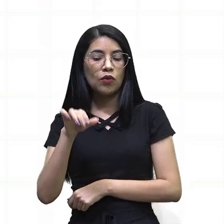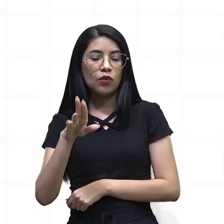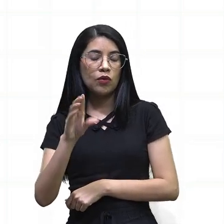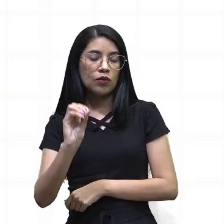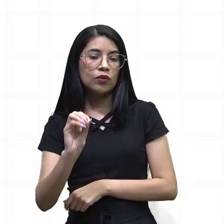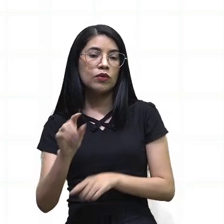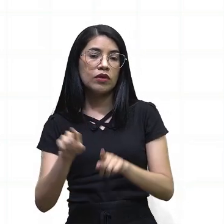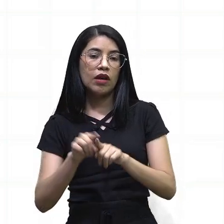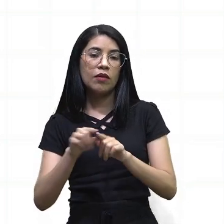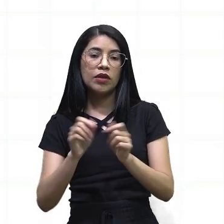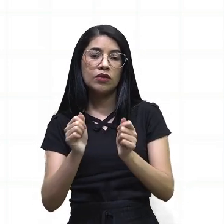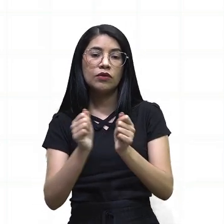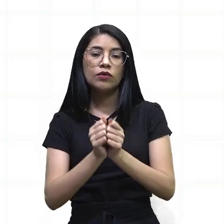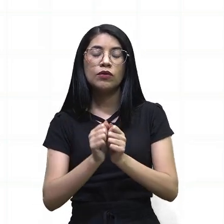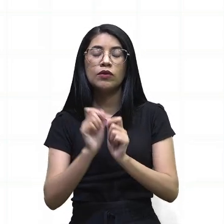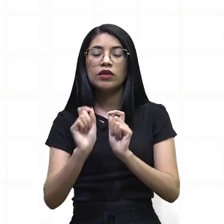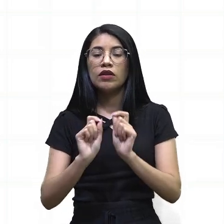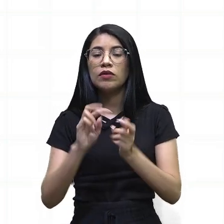temos sujeito que